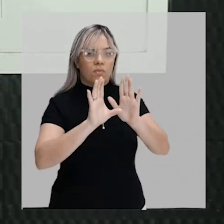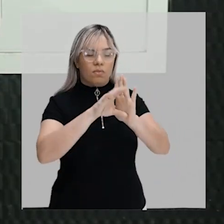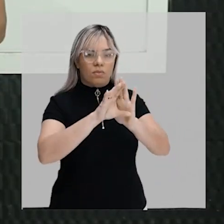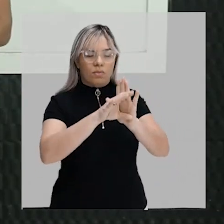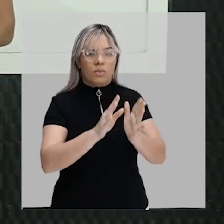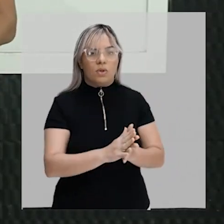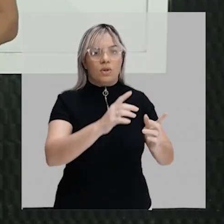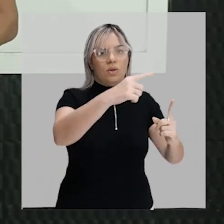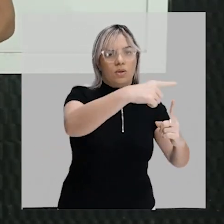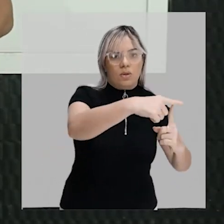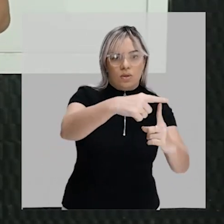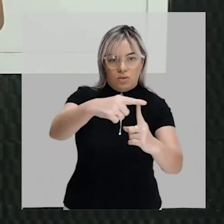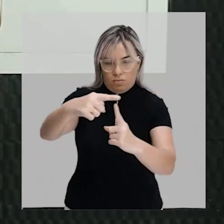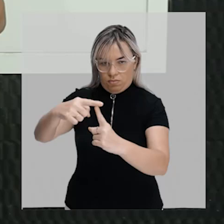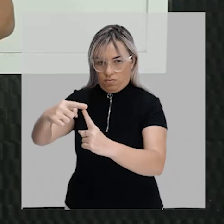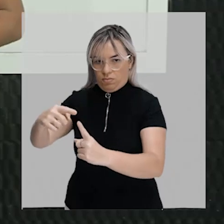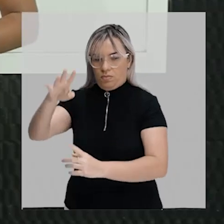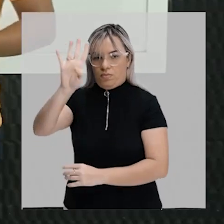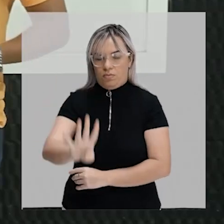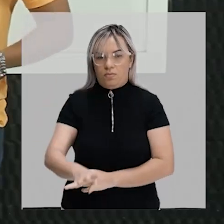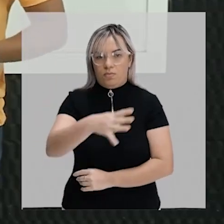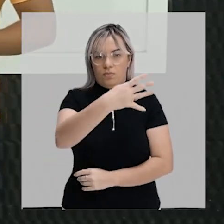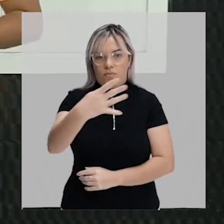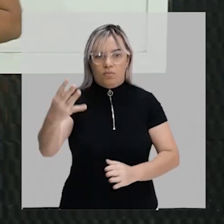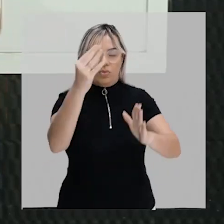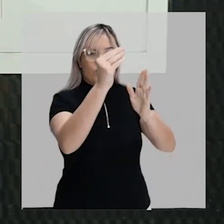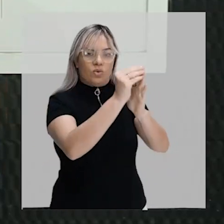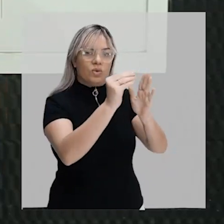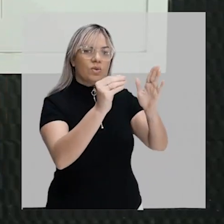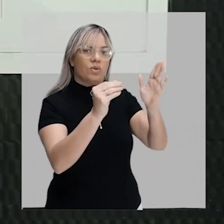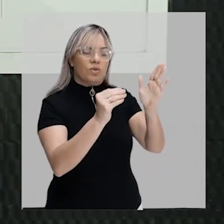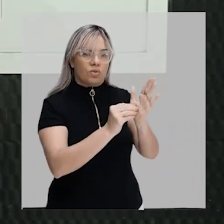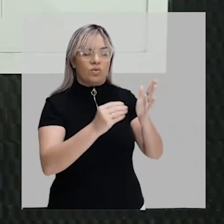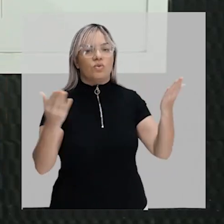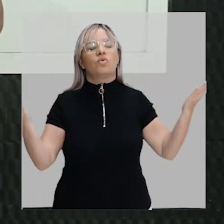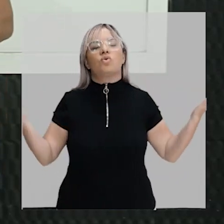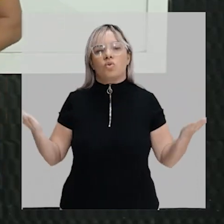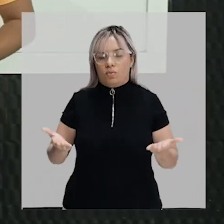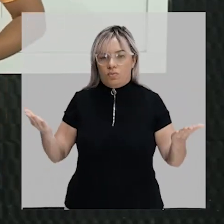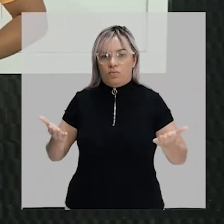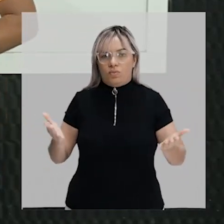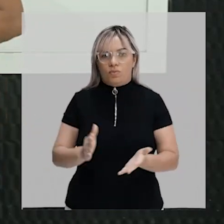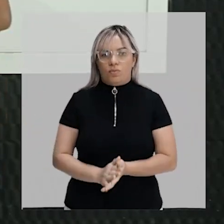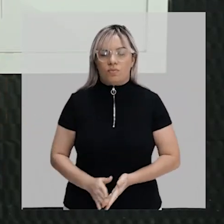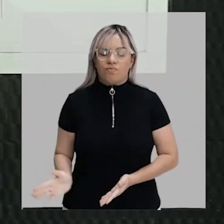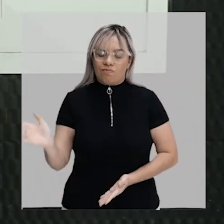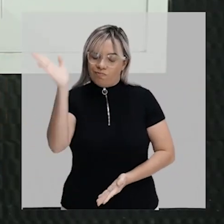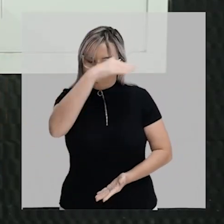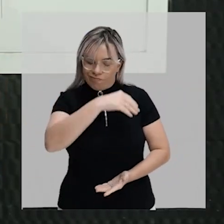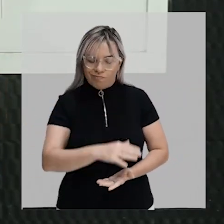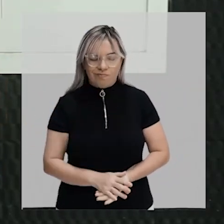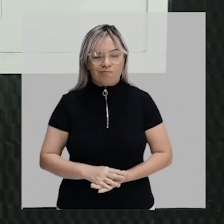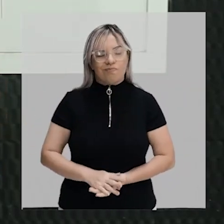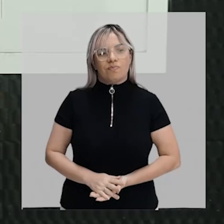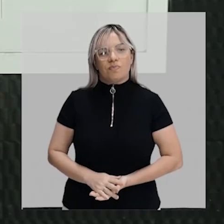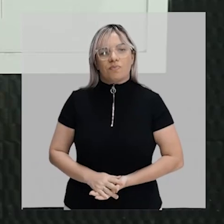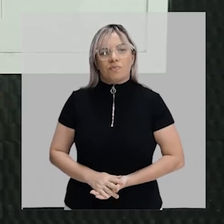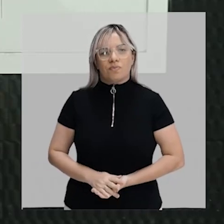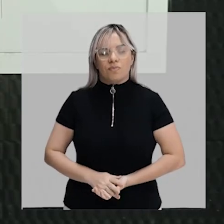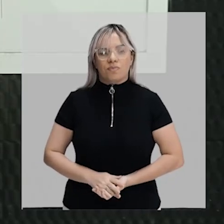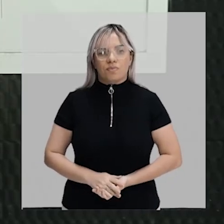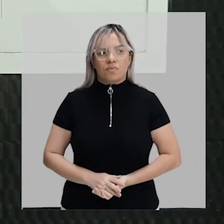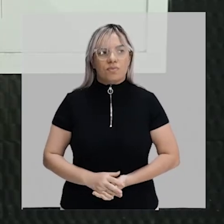tipos de matrizes é o assunto da nossa aula de hoje beleza então vamos comigo olha só a primeira